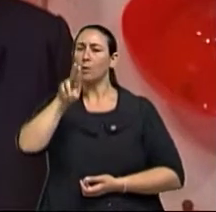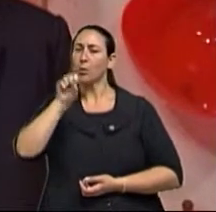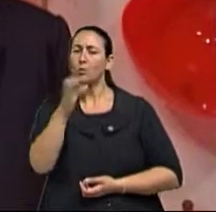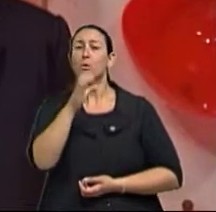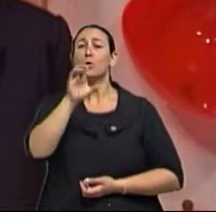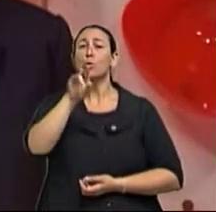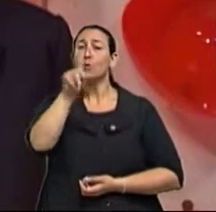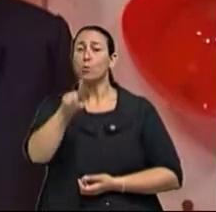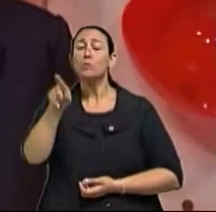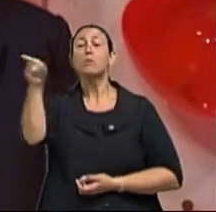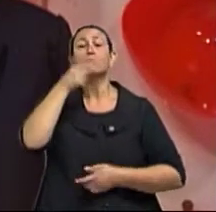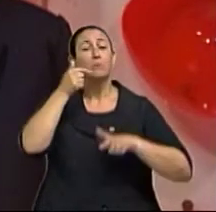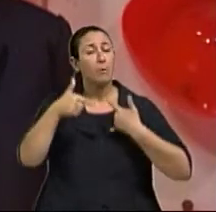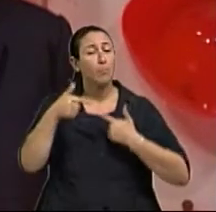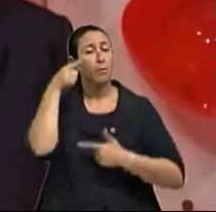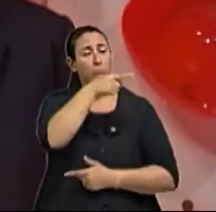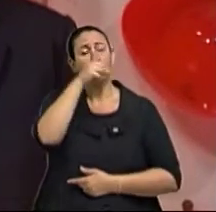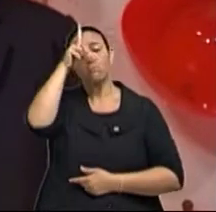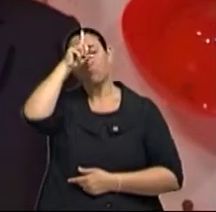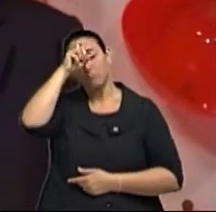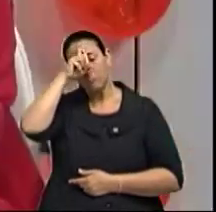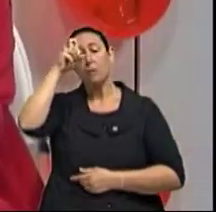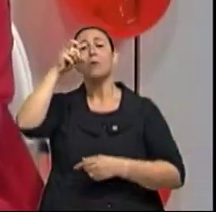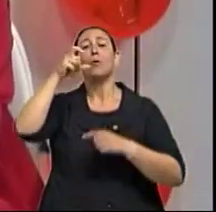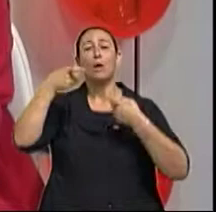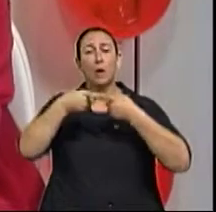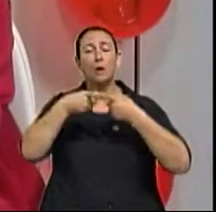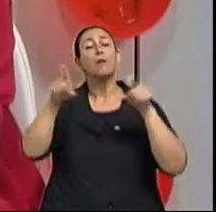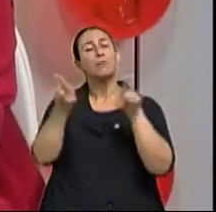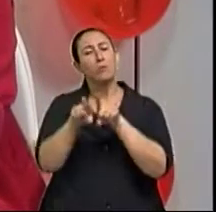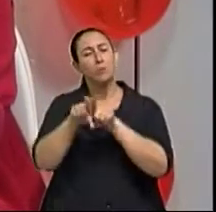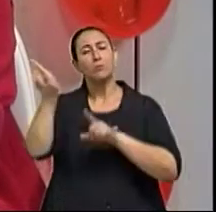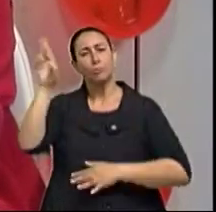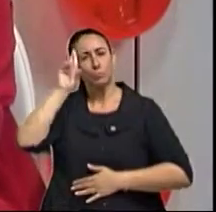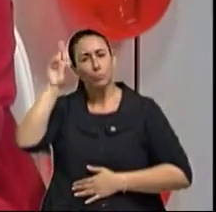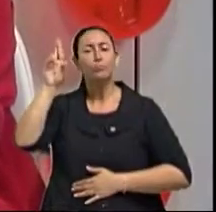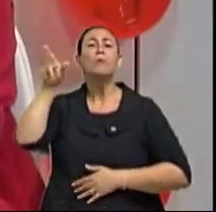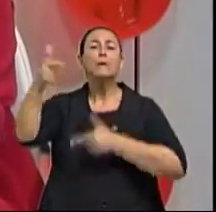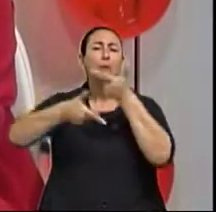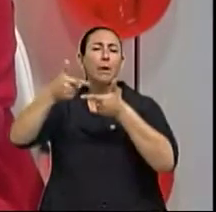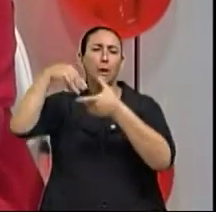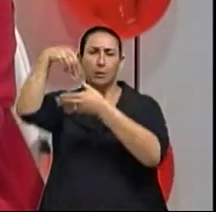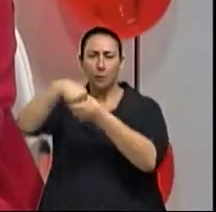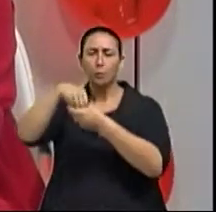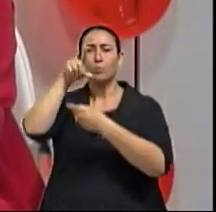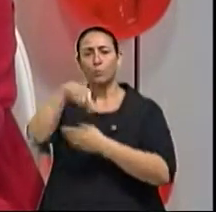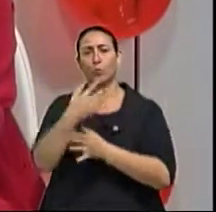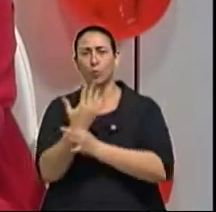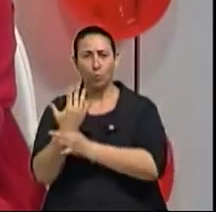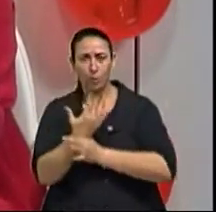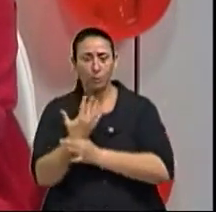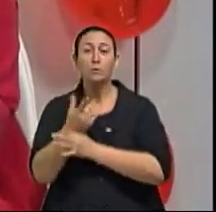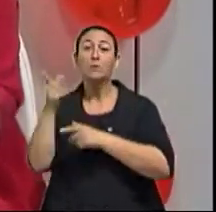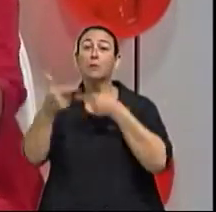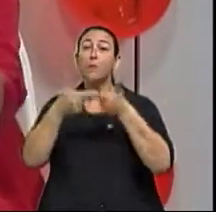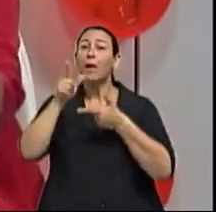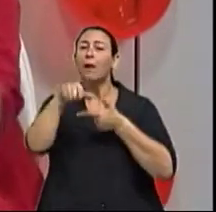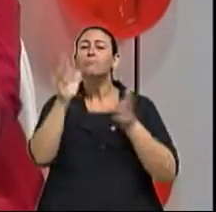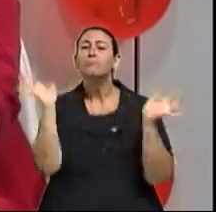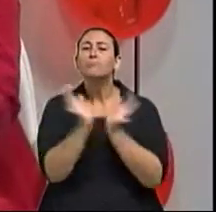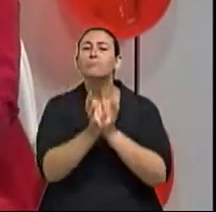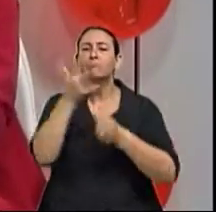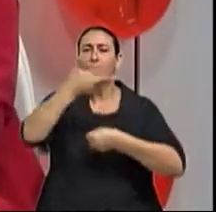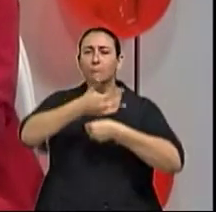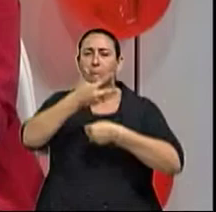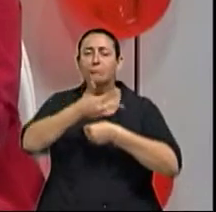professor adjunto da Faculdade de Medicina da URGS e também diretor da Clínica de Neurogeriatria e Alzheimer. A gente